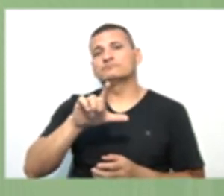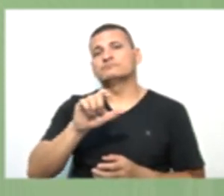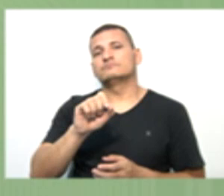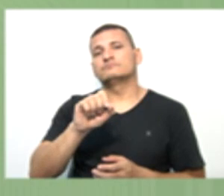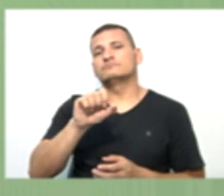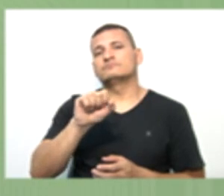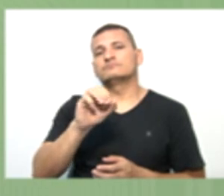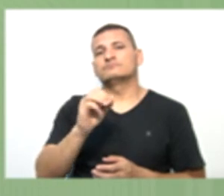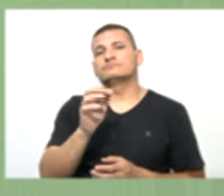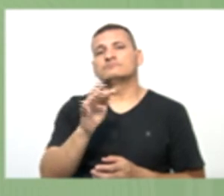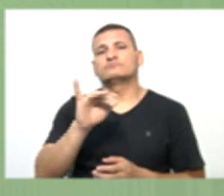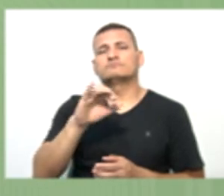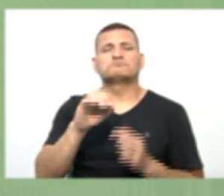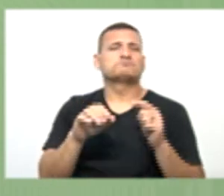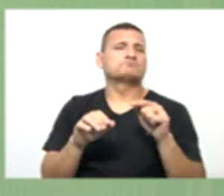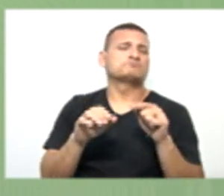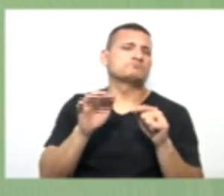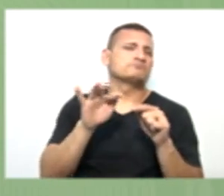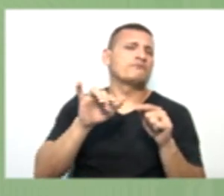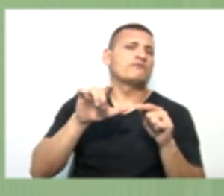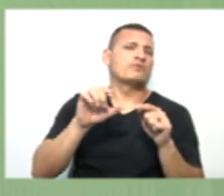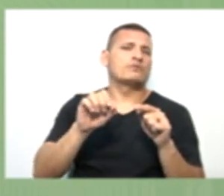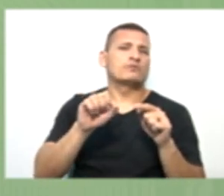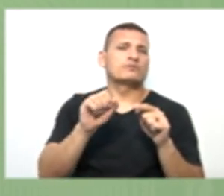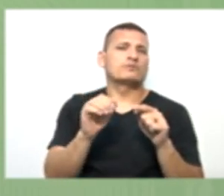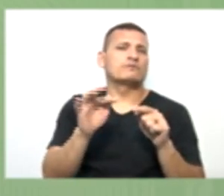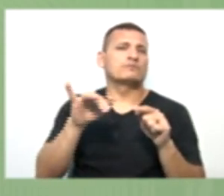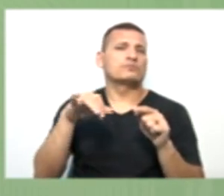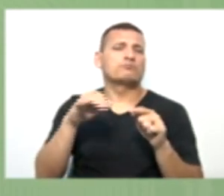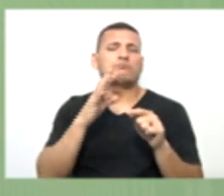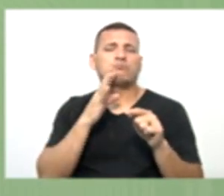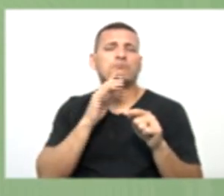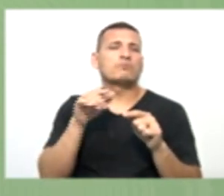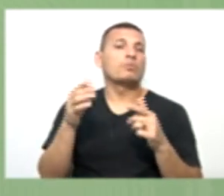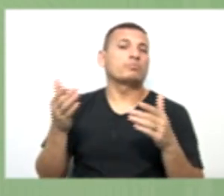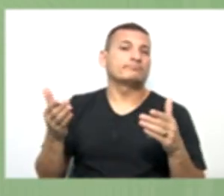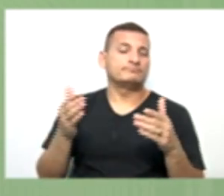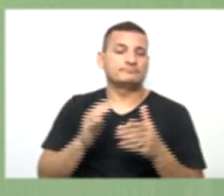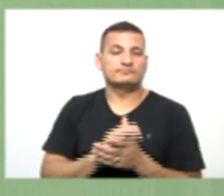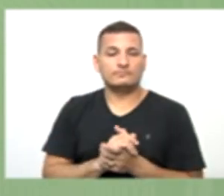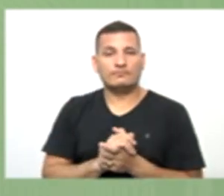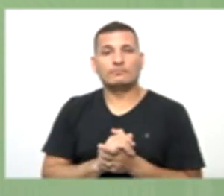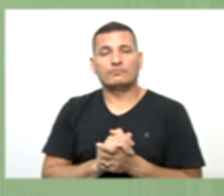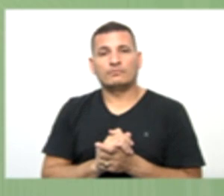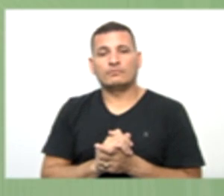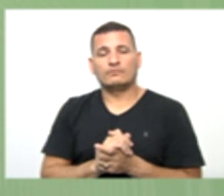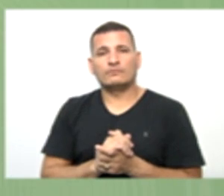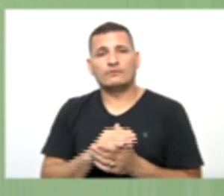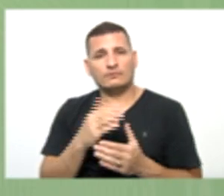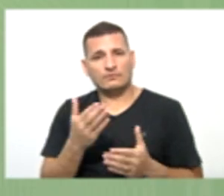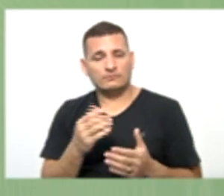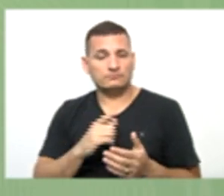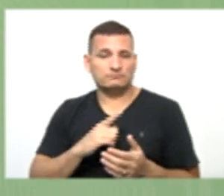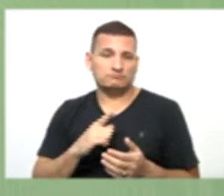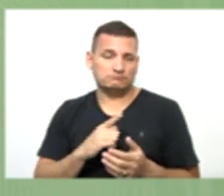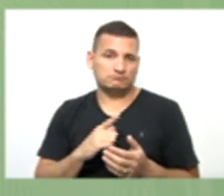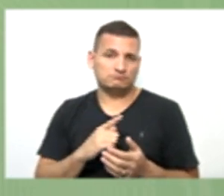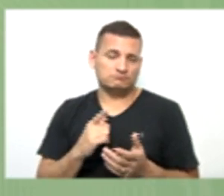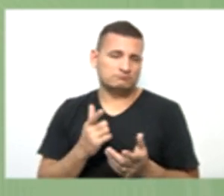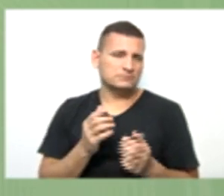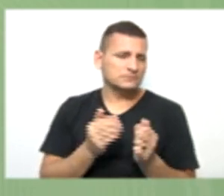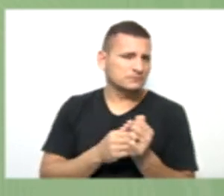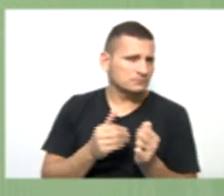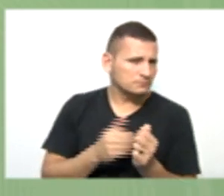o exemplo de conhecimento filosófico? Olha só, existe algum segredo, né, para